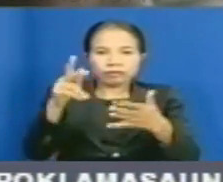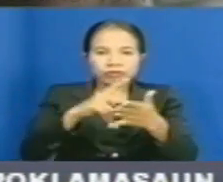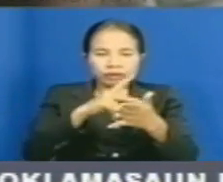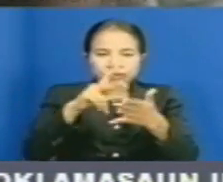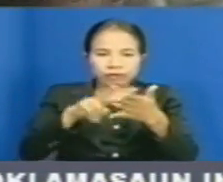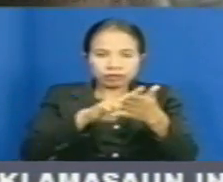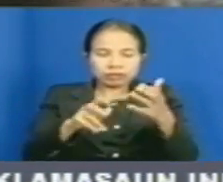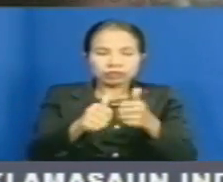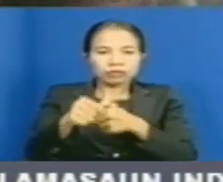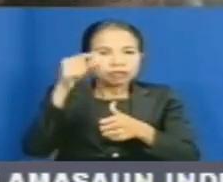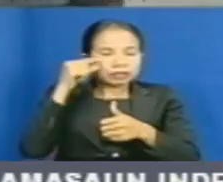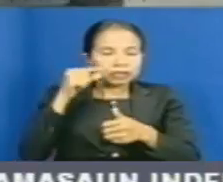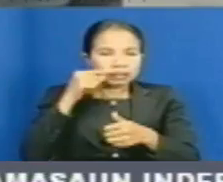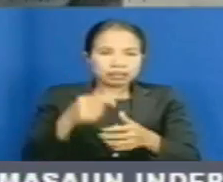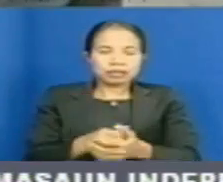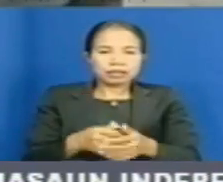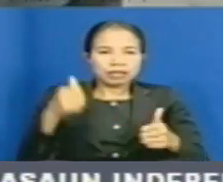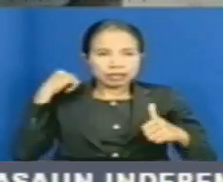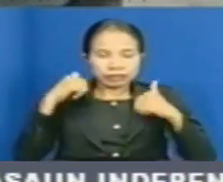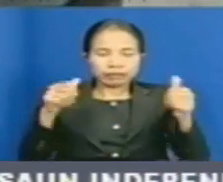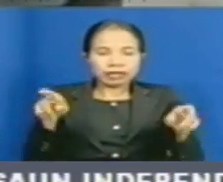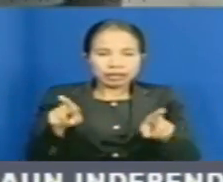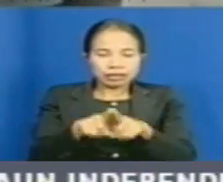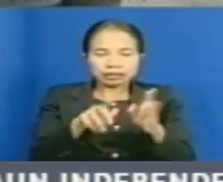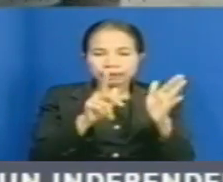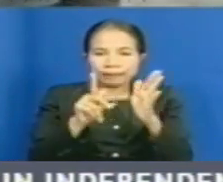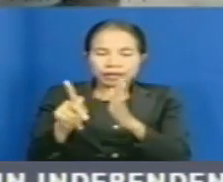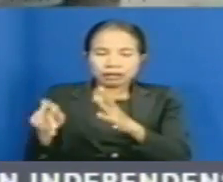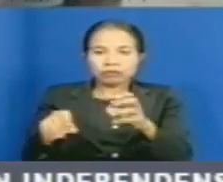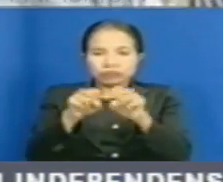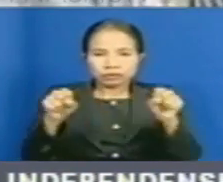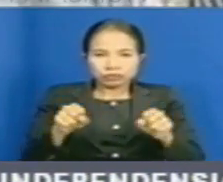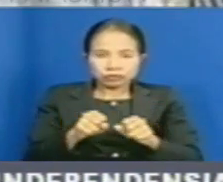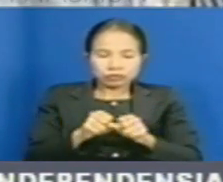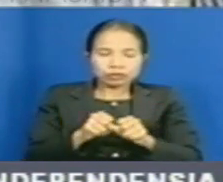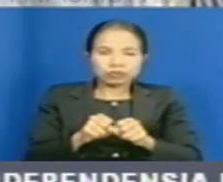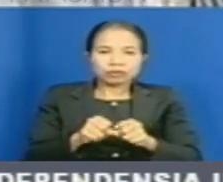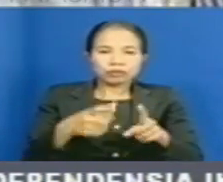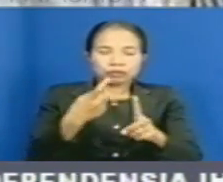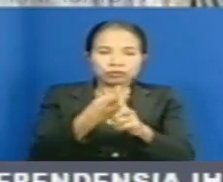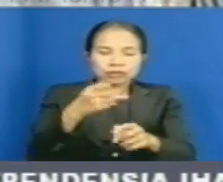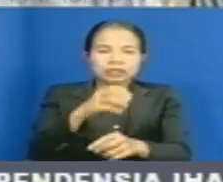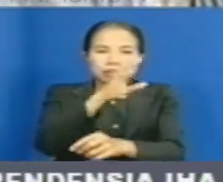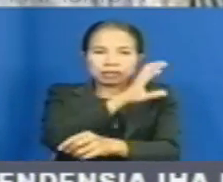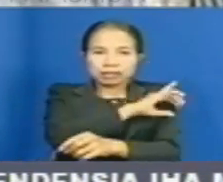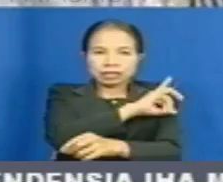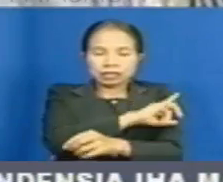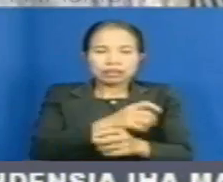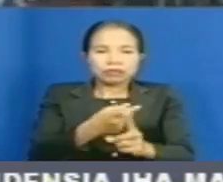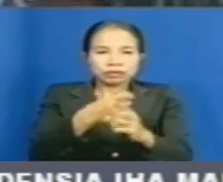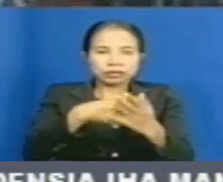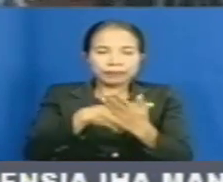ba gênero. A atividade no dar plano Suco Nian deve facilitar o Hockey Care Internacional de hoje programa